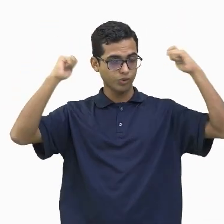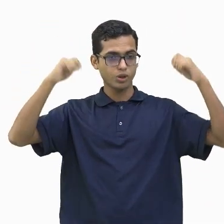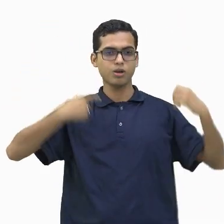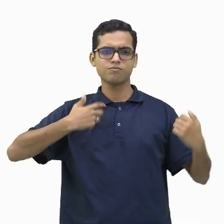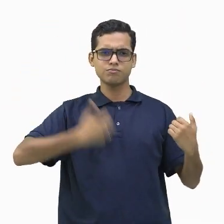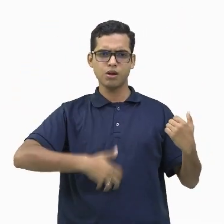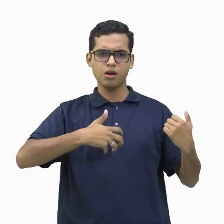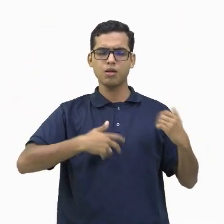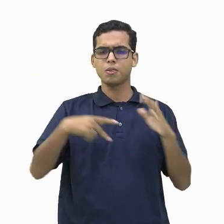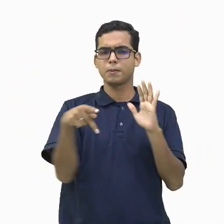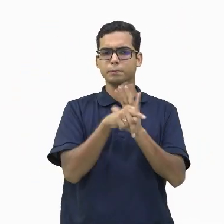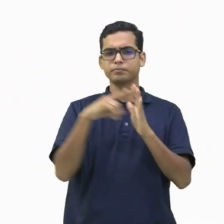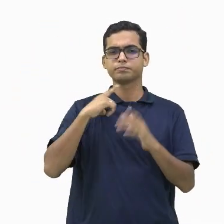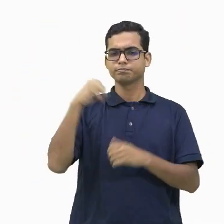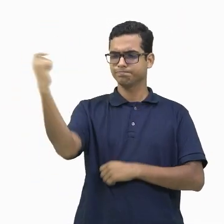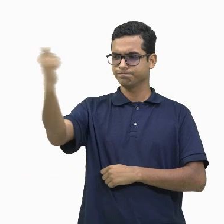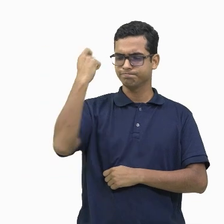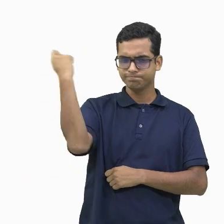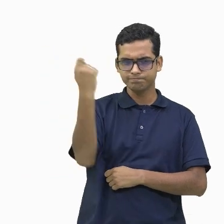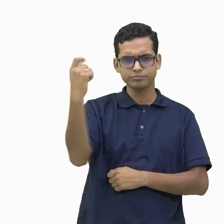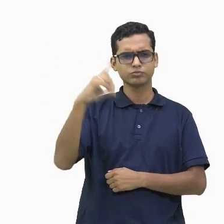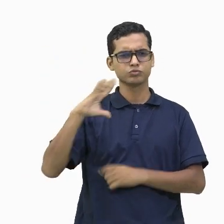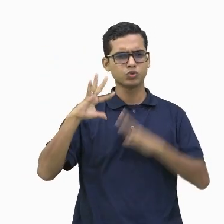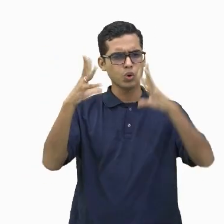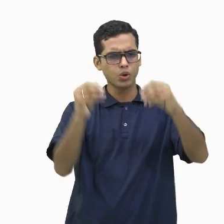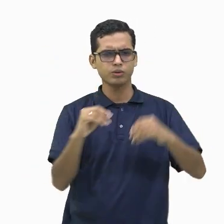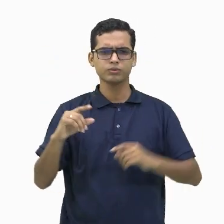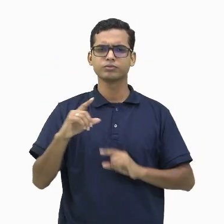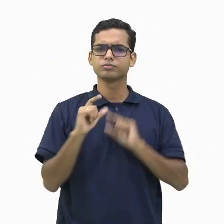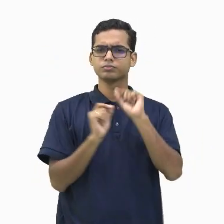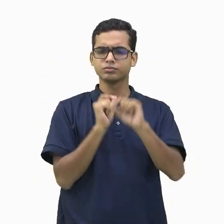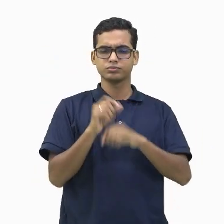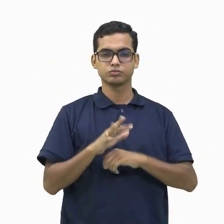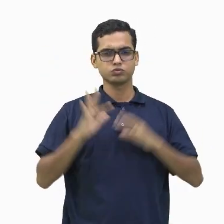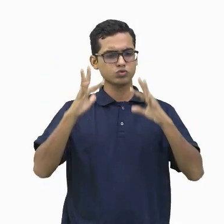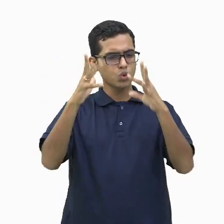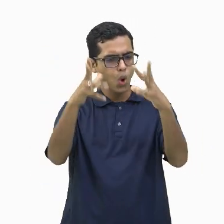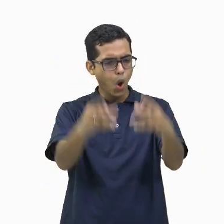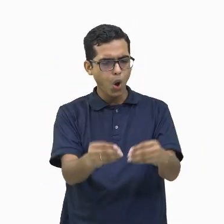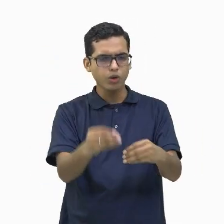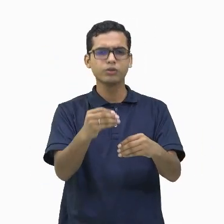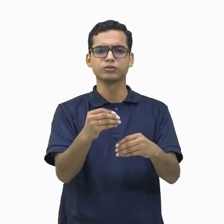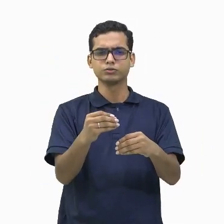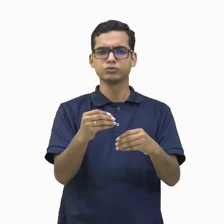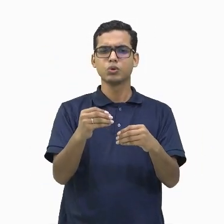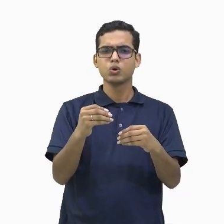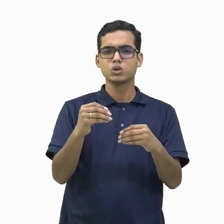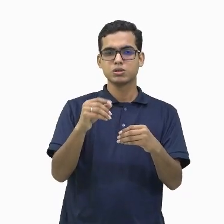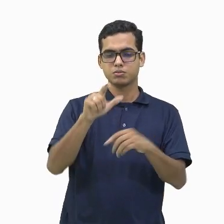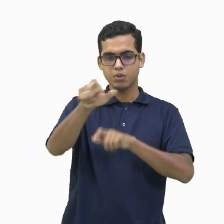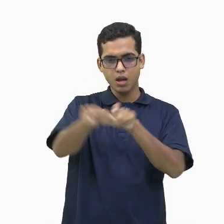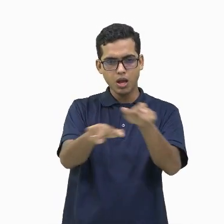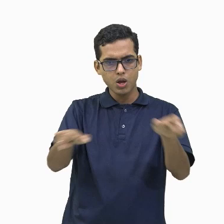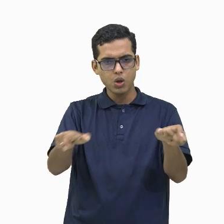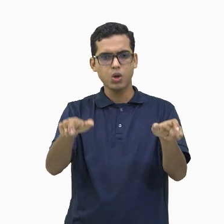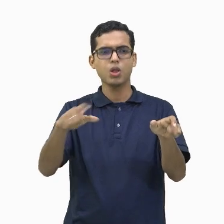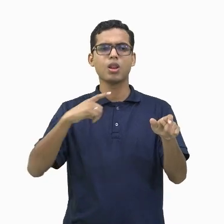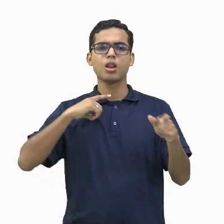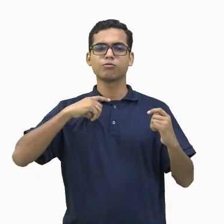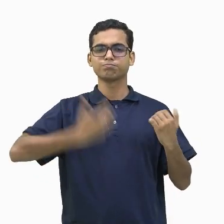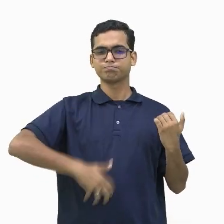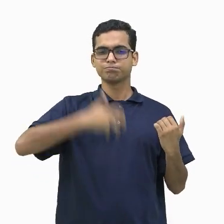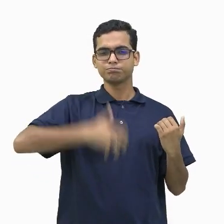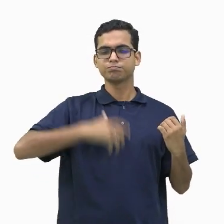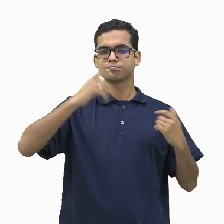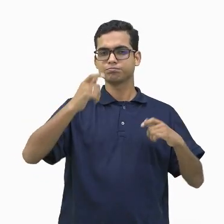aí ele traz o verbo. O correto seria dizer, todos os sertanejos são assim, o correto gramaticalmente. Mas ele